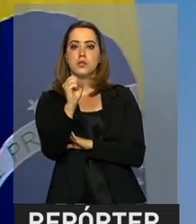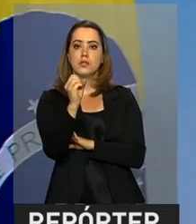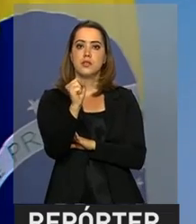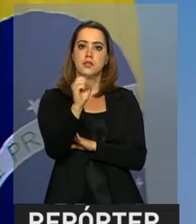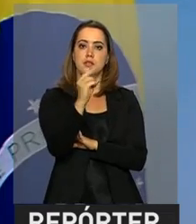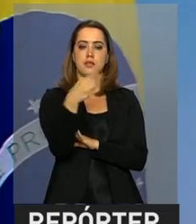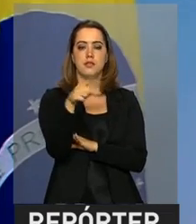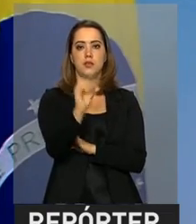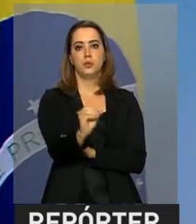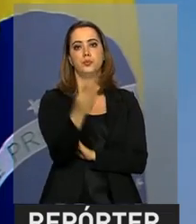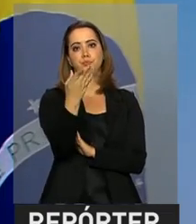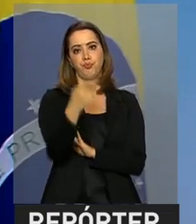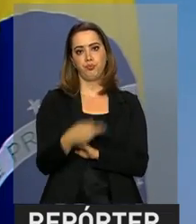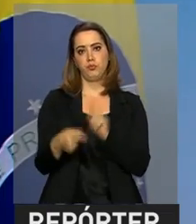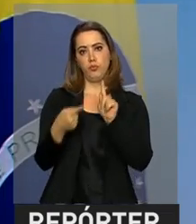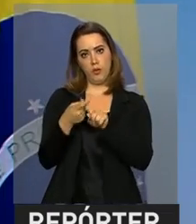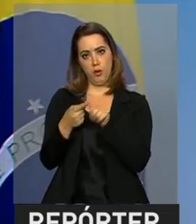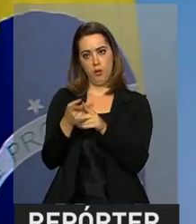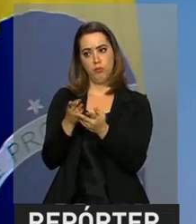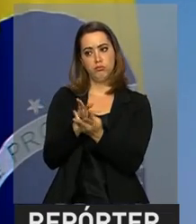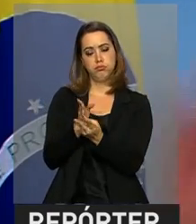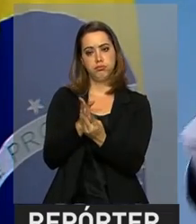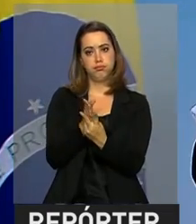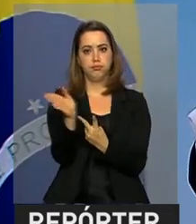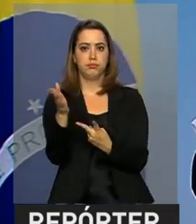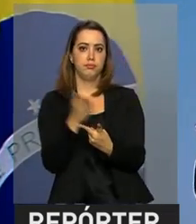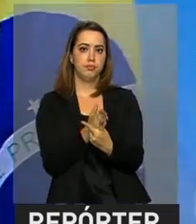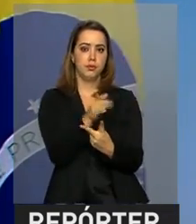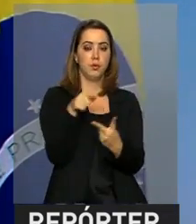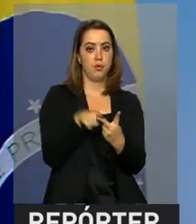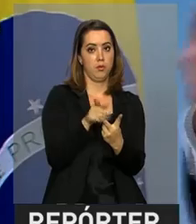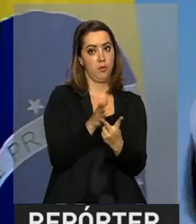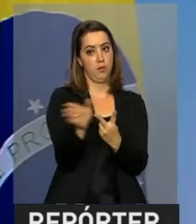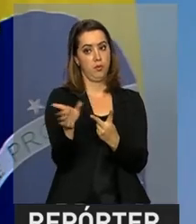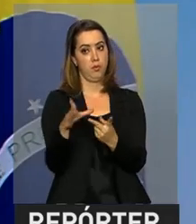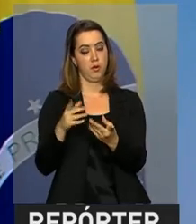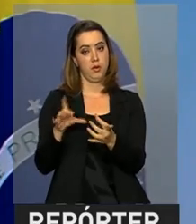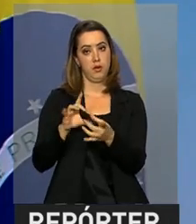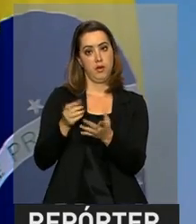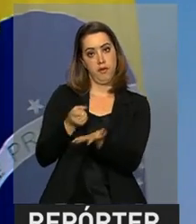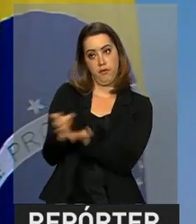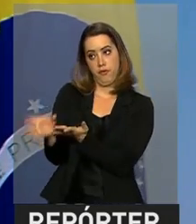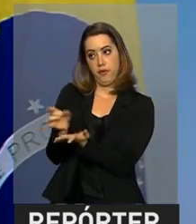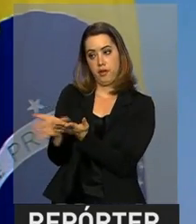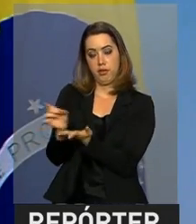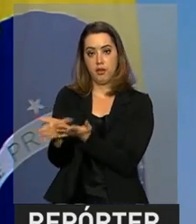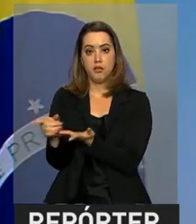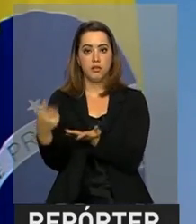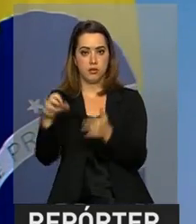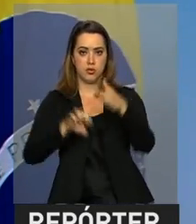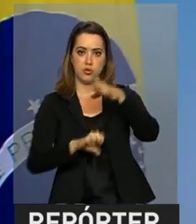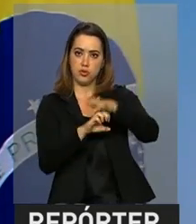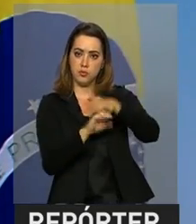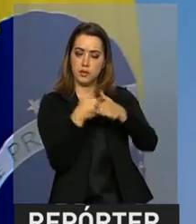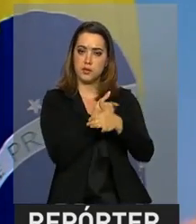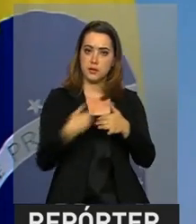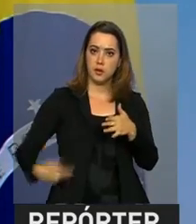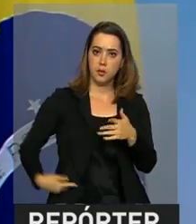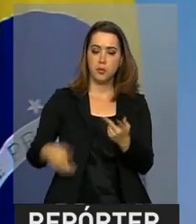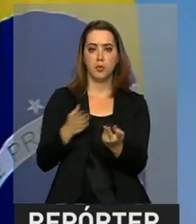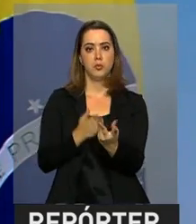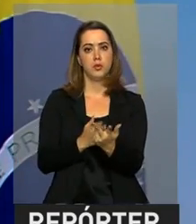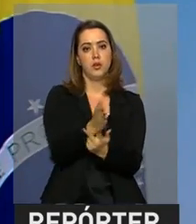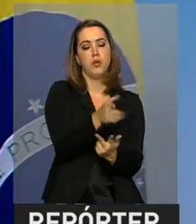Uma primeira vertente é a desestatização, que ainda está em pé. Uma outra vertente são as concessões. Vocês sabem que eu